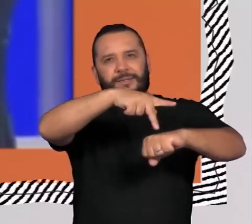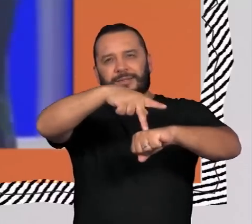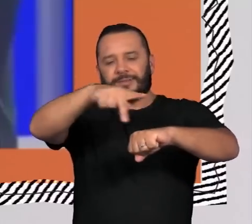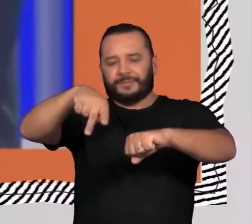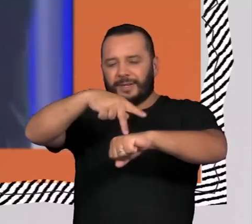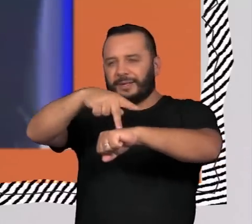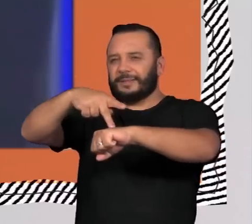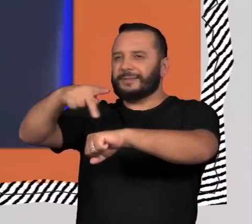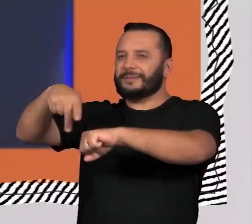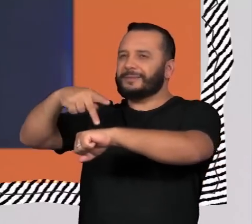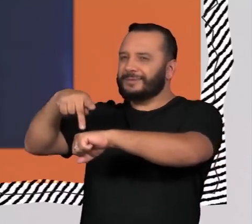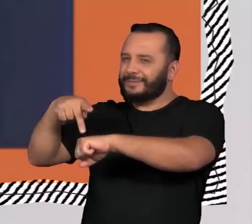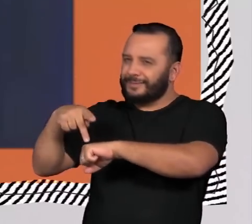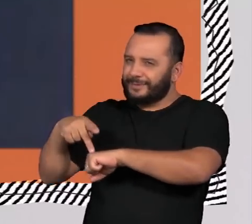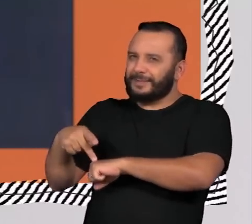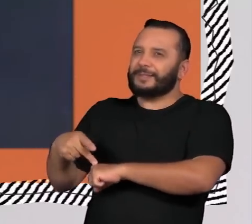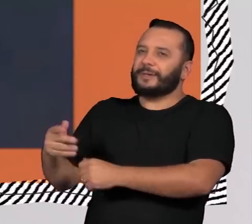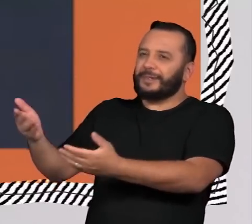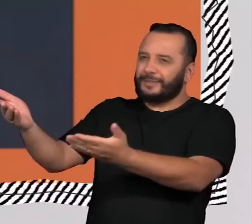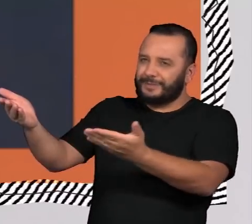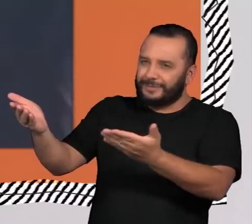Pode chegar.